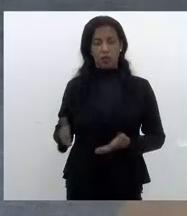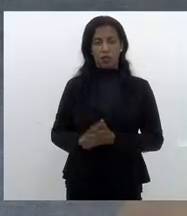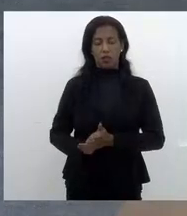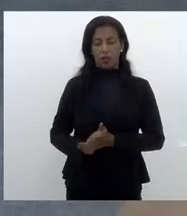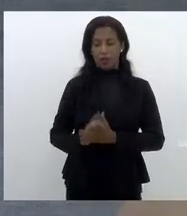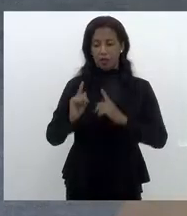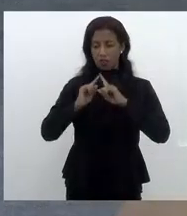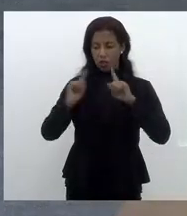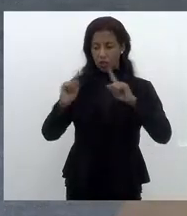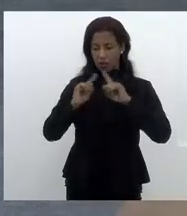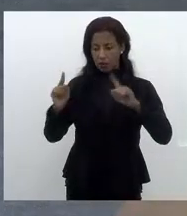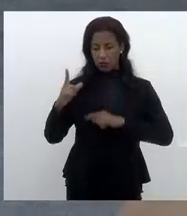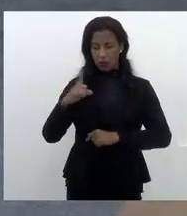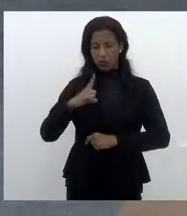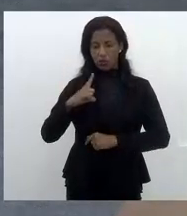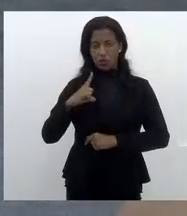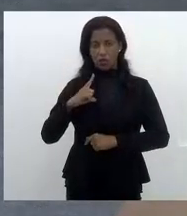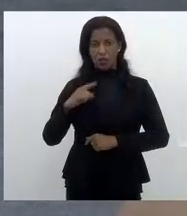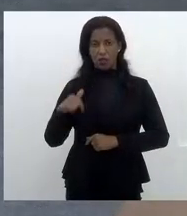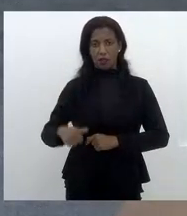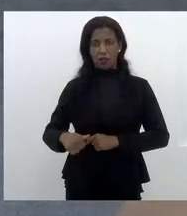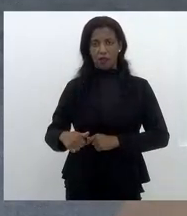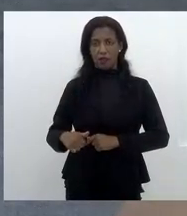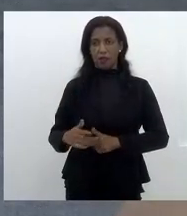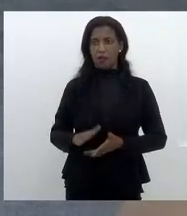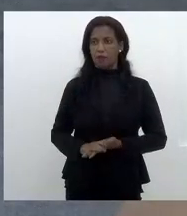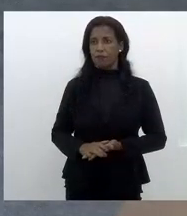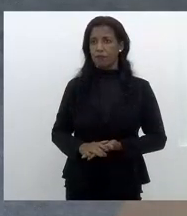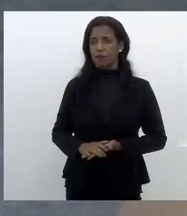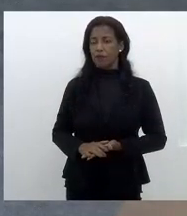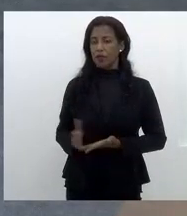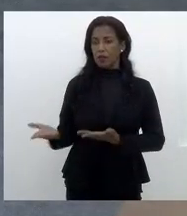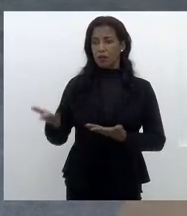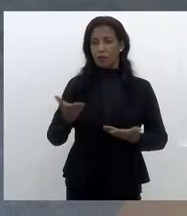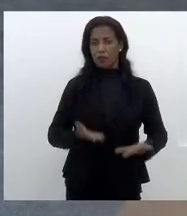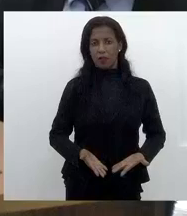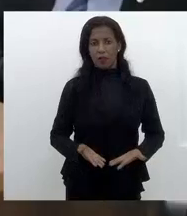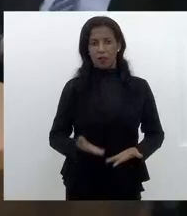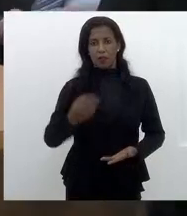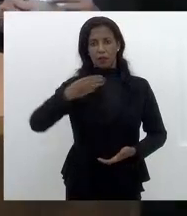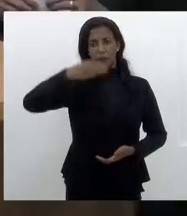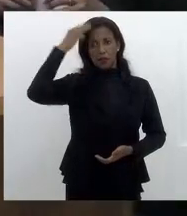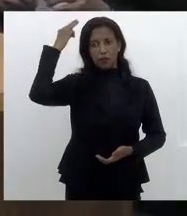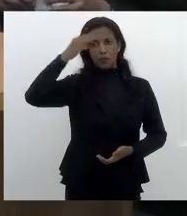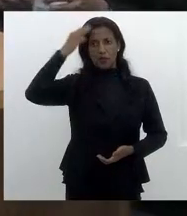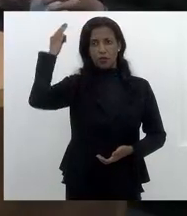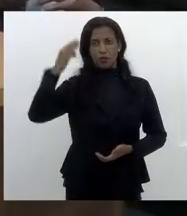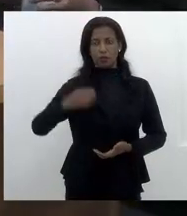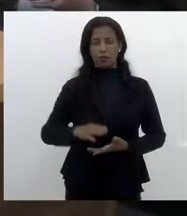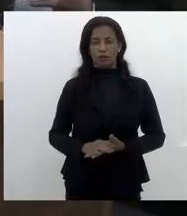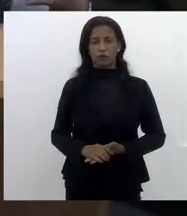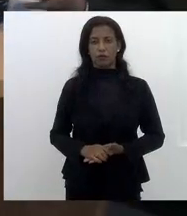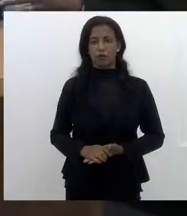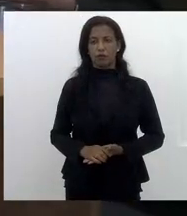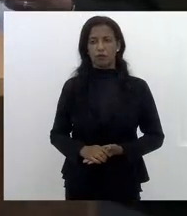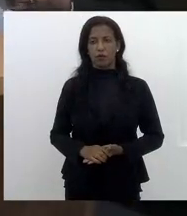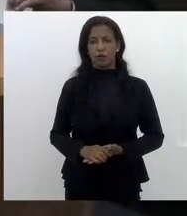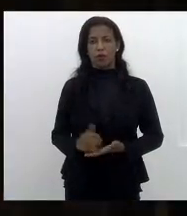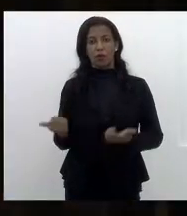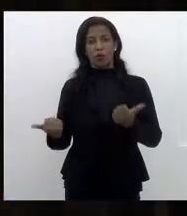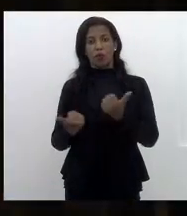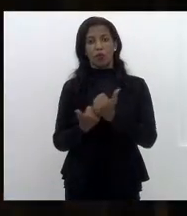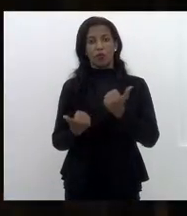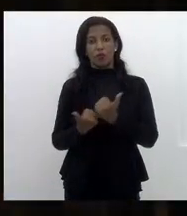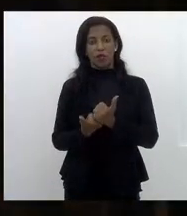críticas que eu ouvi relação ao governo nessa nessa tarde nessa manhã fica aqui Deputado Márcio Pacheco líder do governo e como